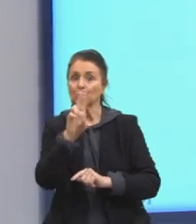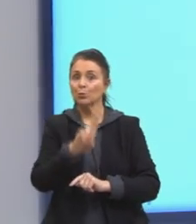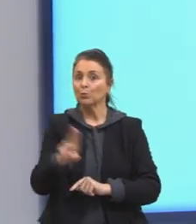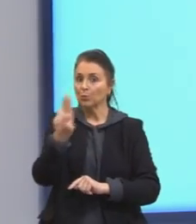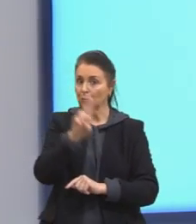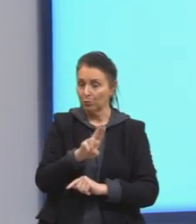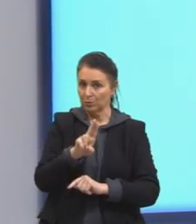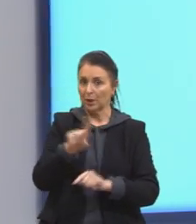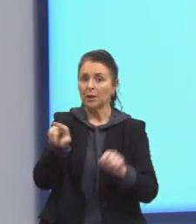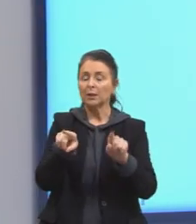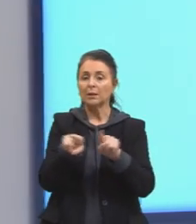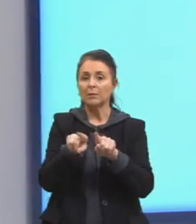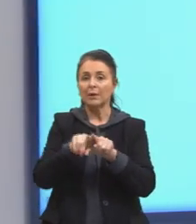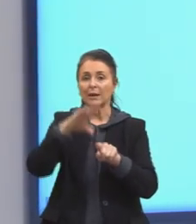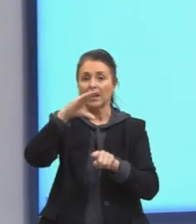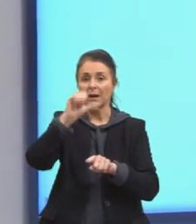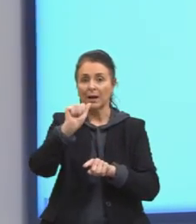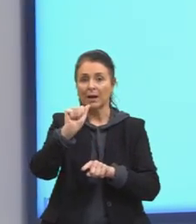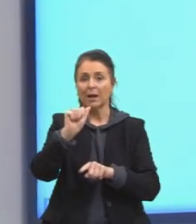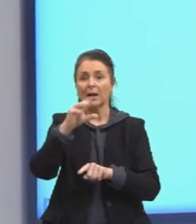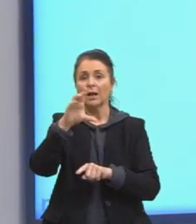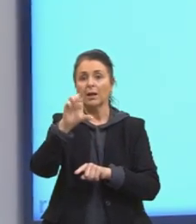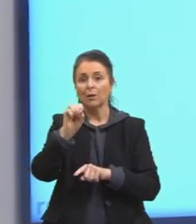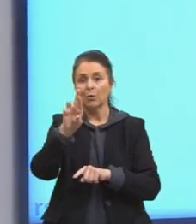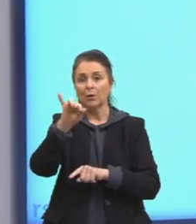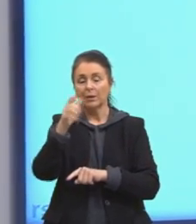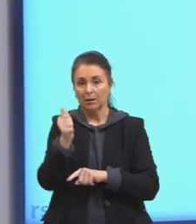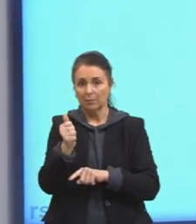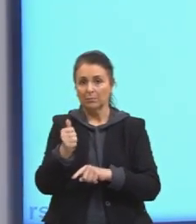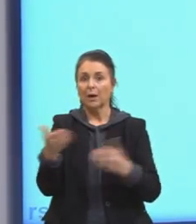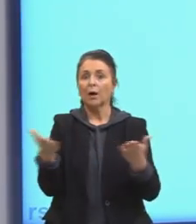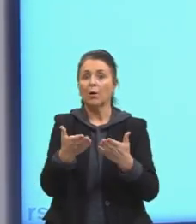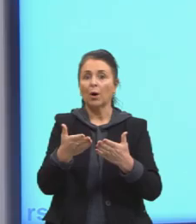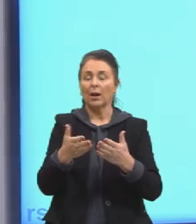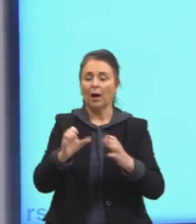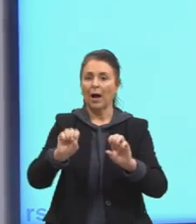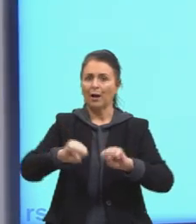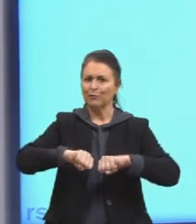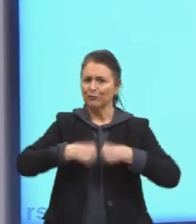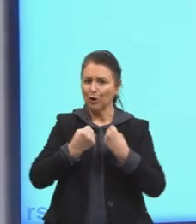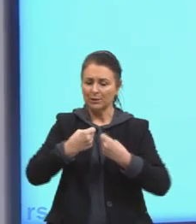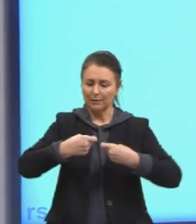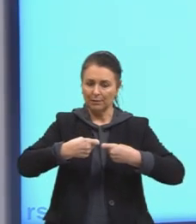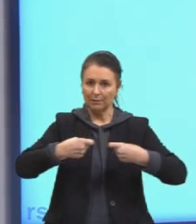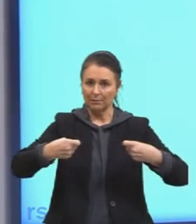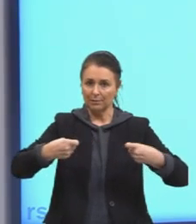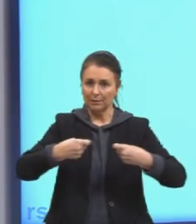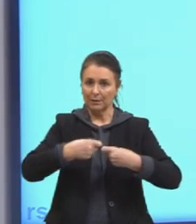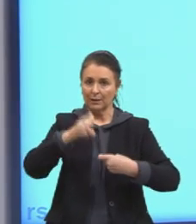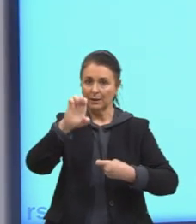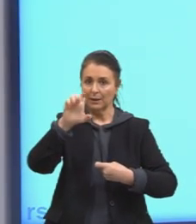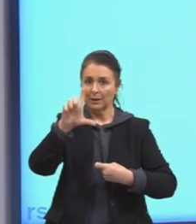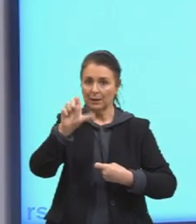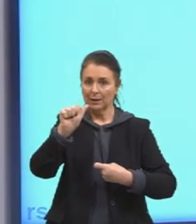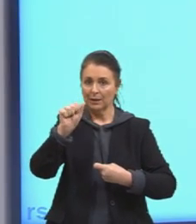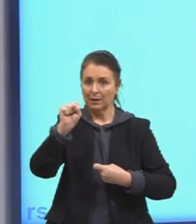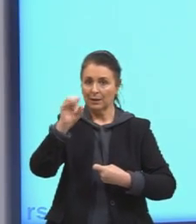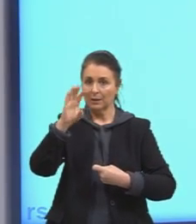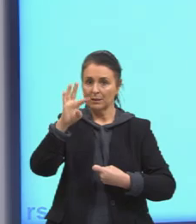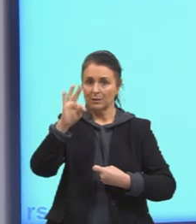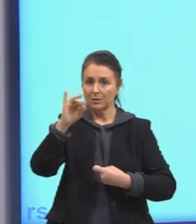1 a força elástica a gente já falou né de vários tipos de força existem